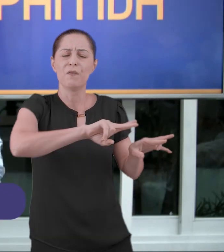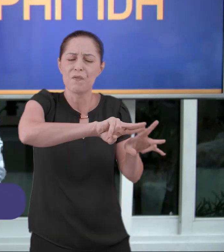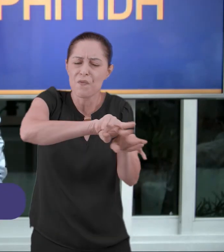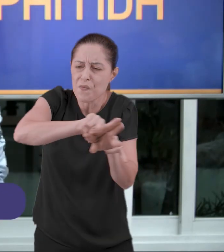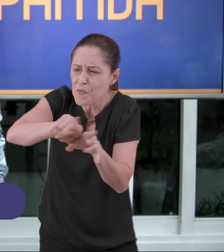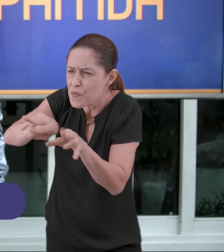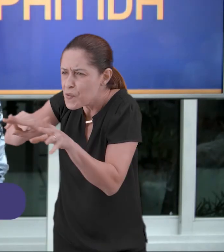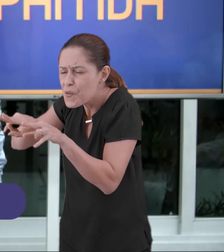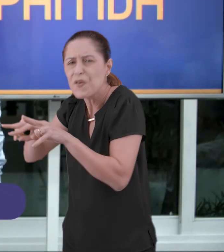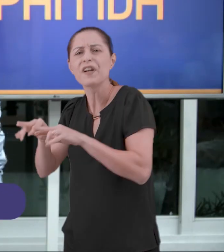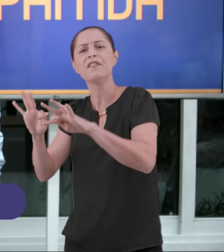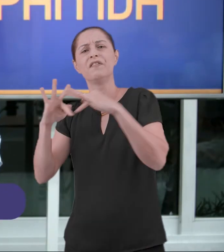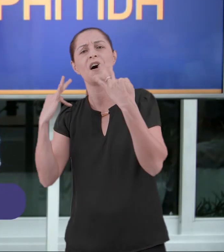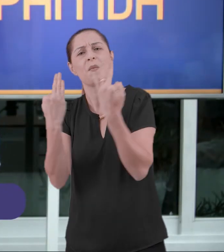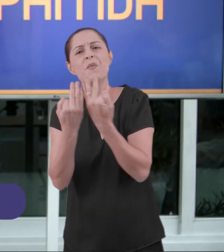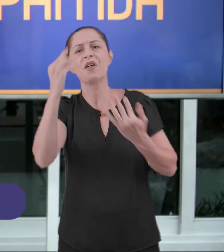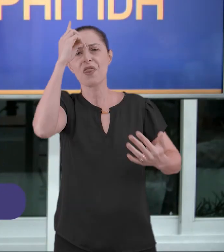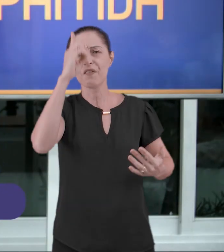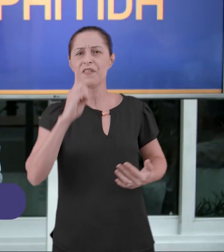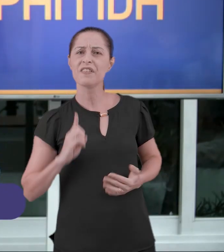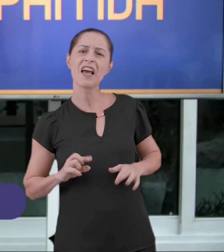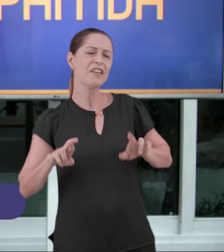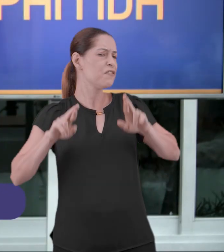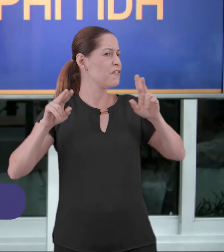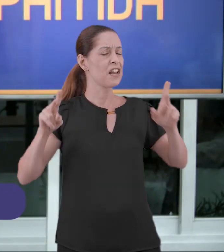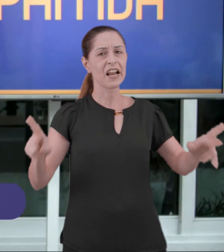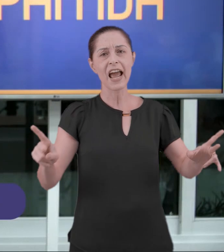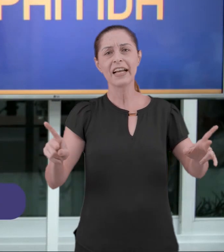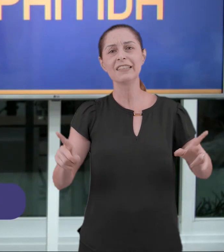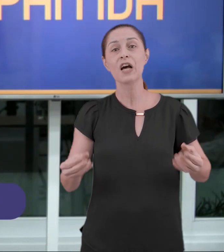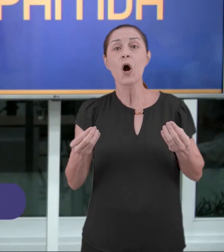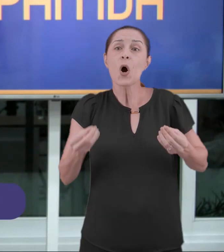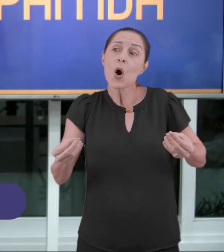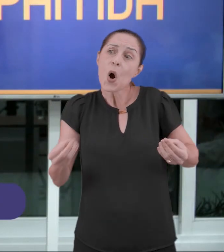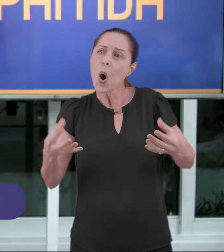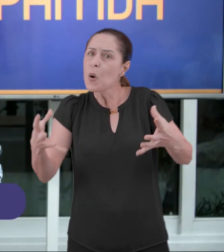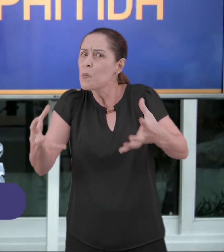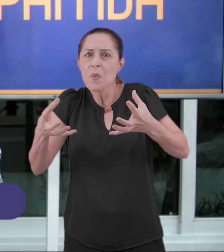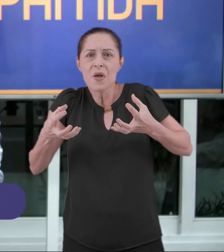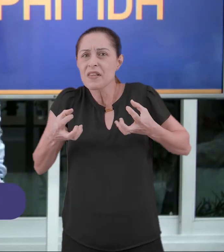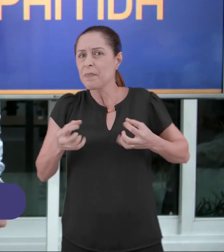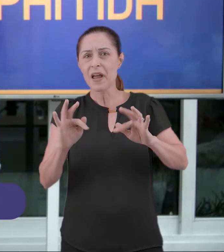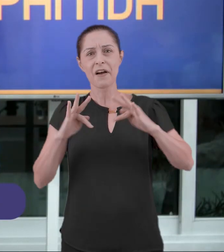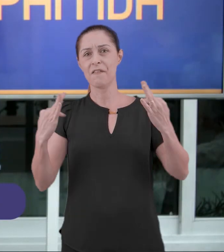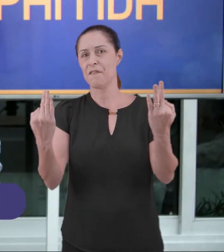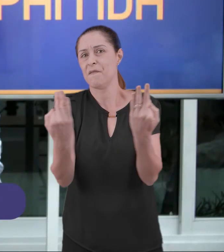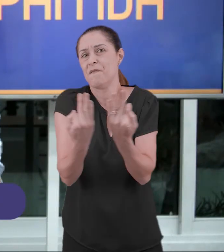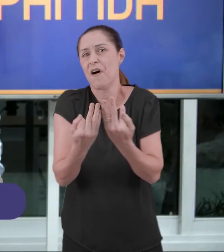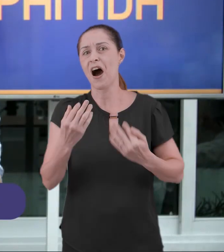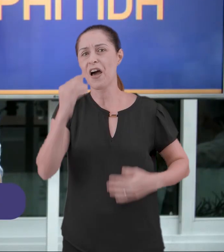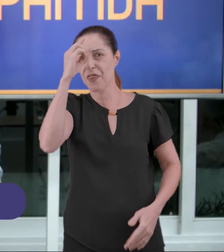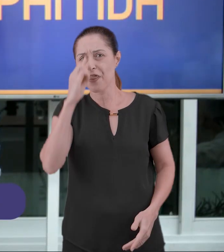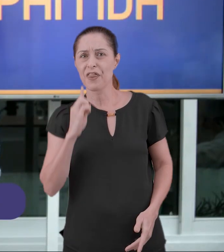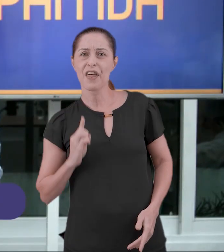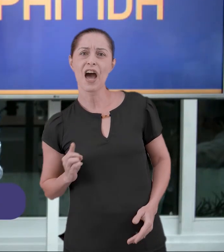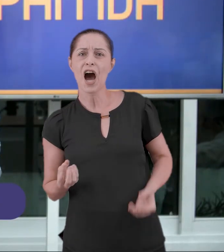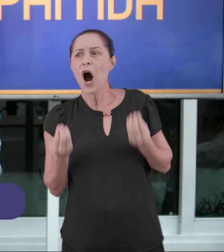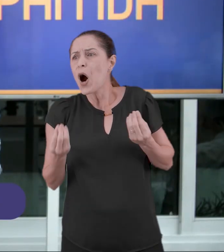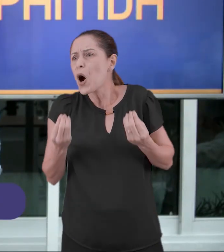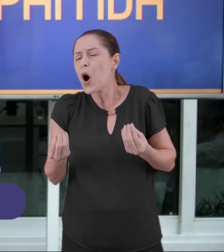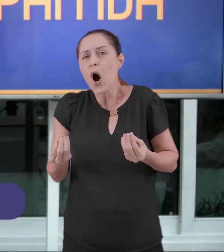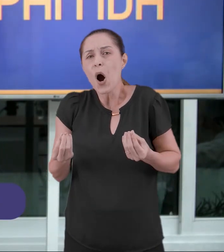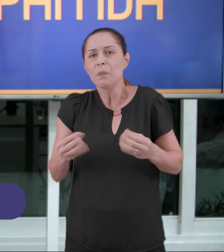perguntar para o pastor como que é receber essas famílias com deficiência, né? E como que é